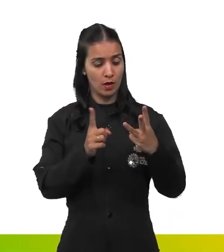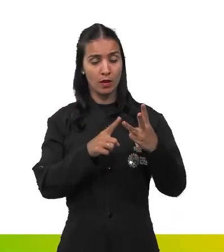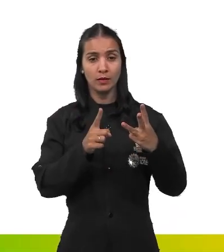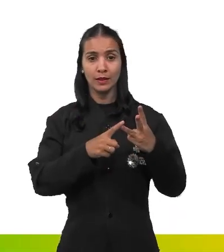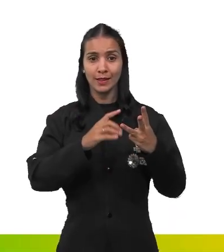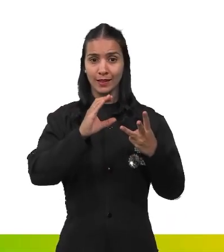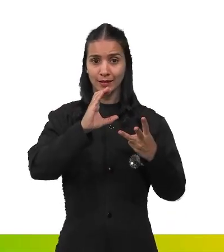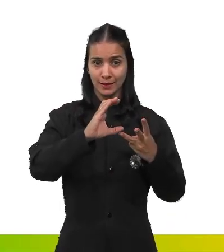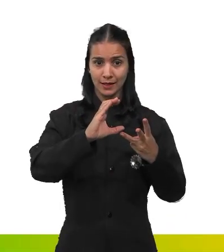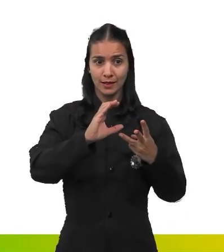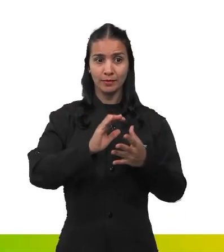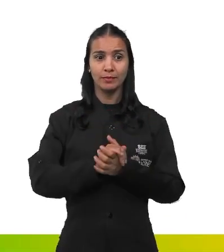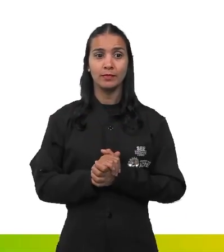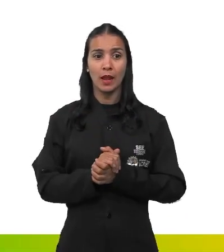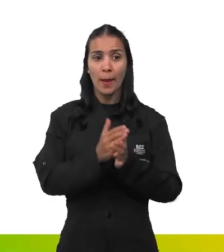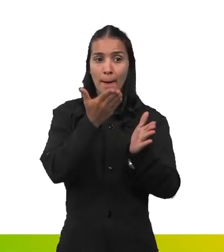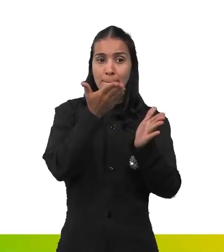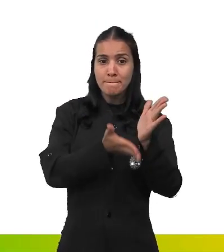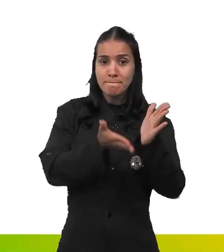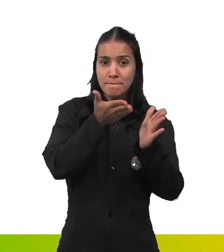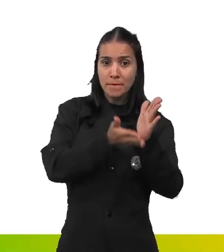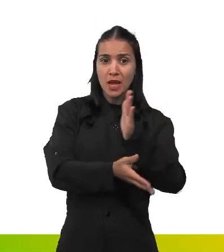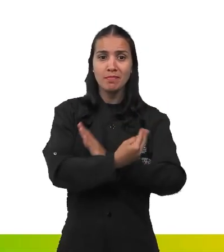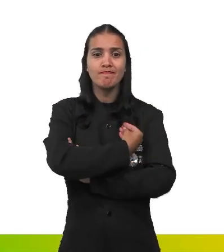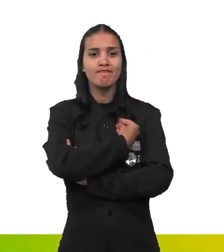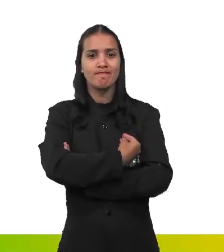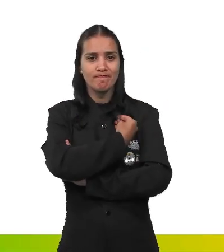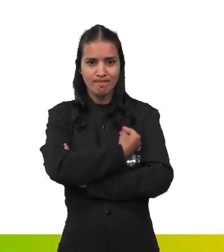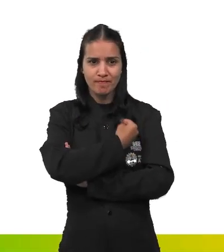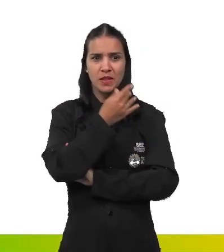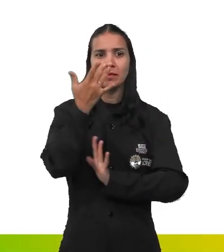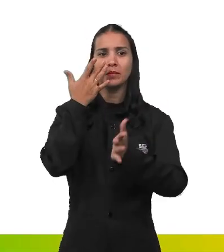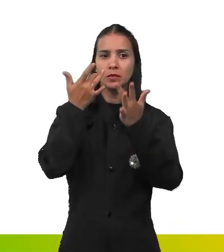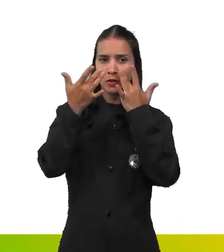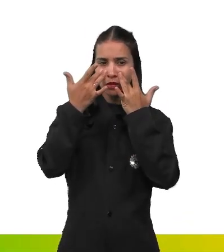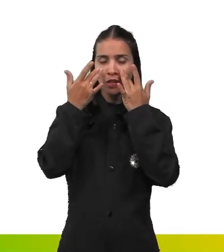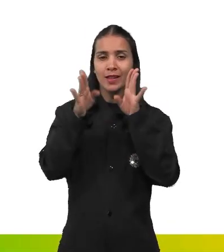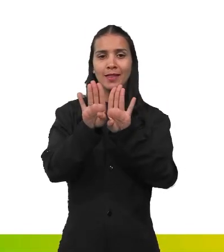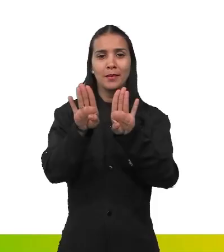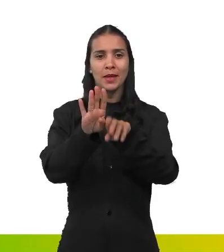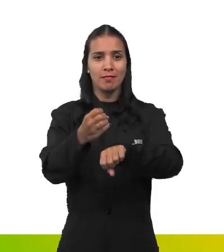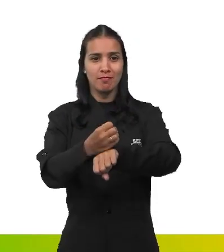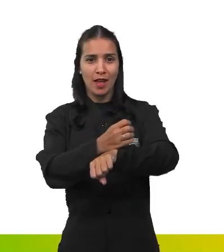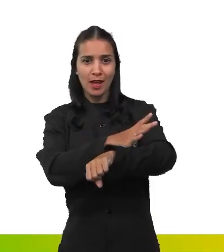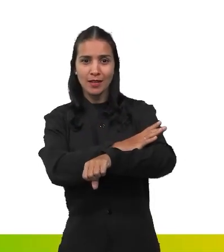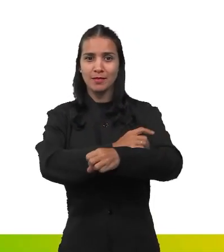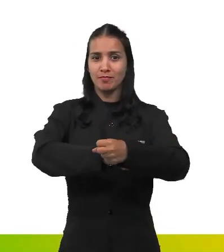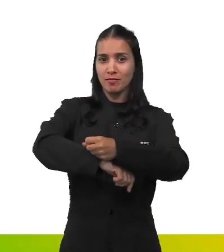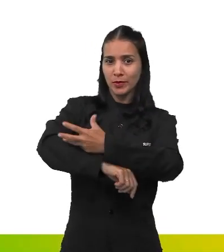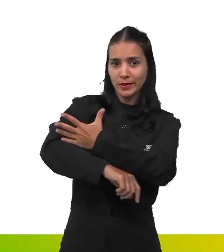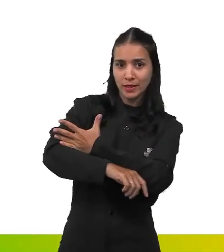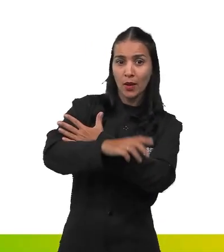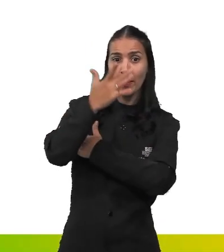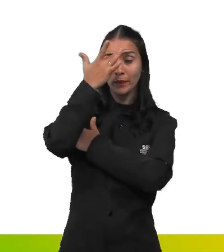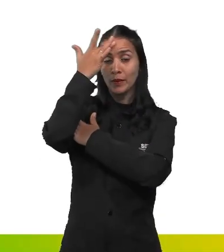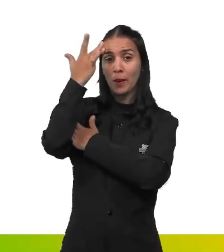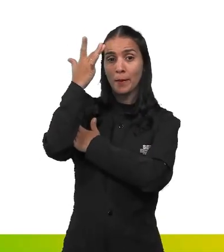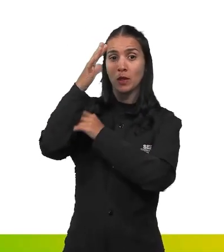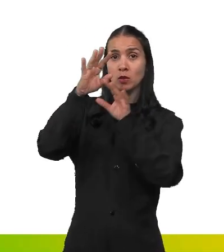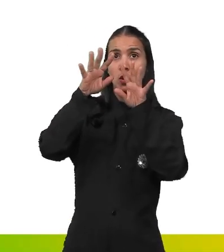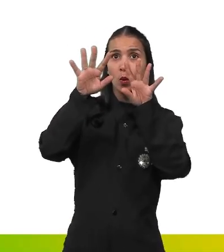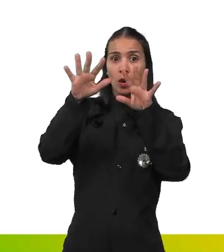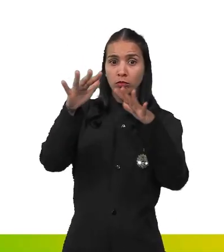cênicas e das emoções que o teatro ao vivo transmite? Exatamente. Está falando sobre